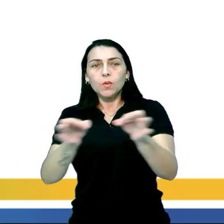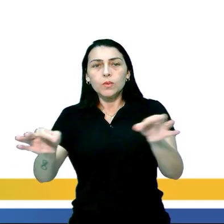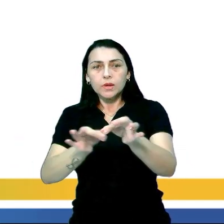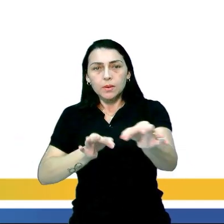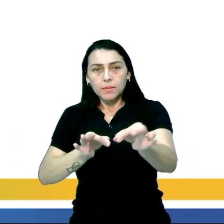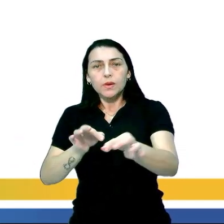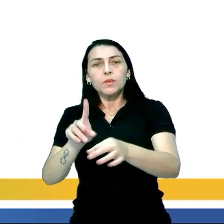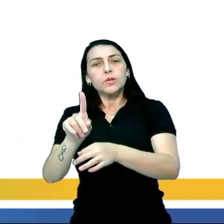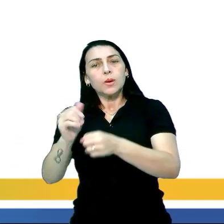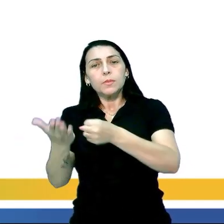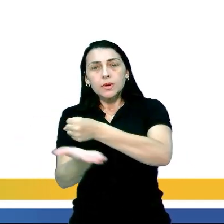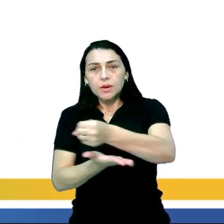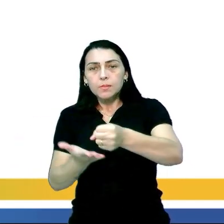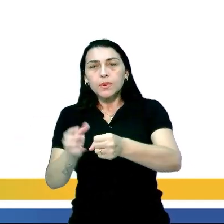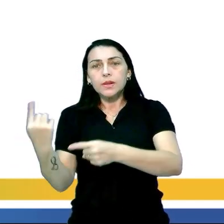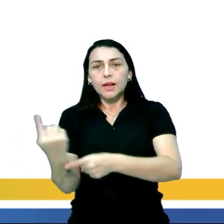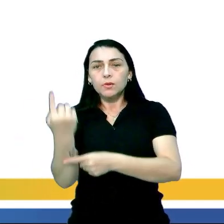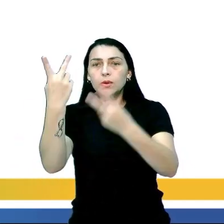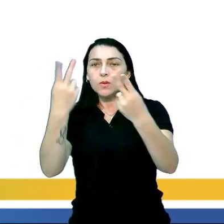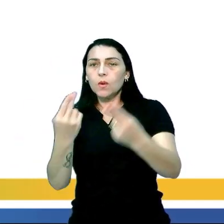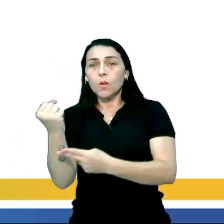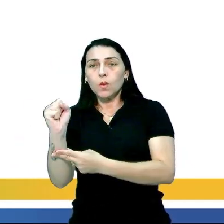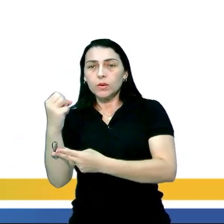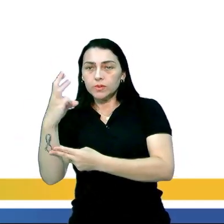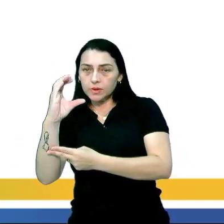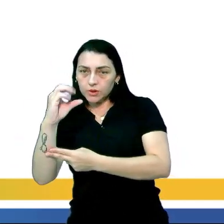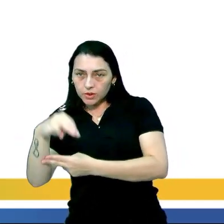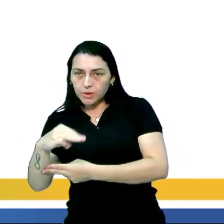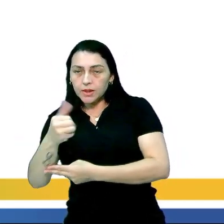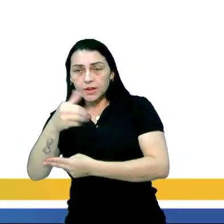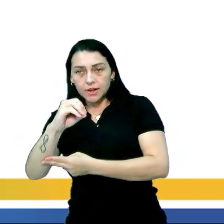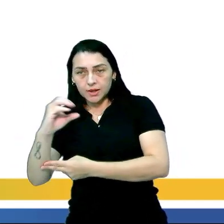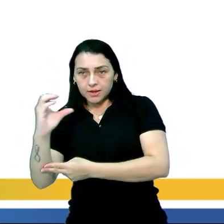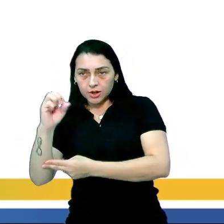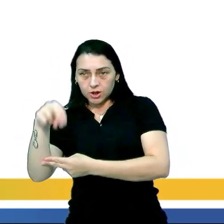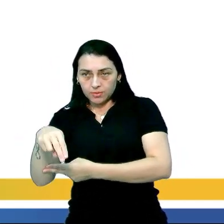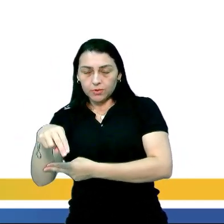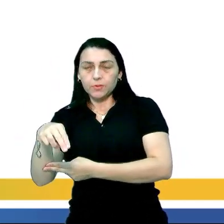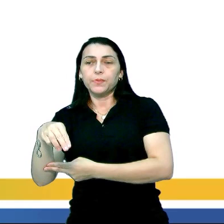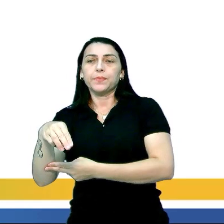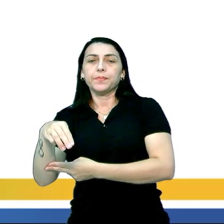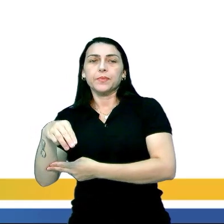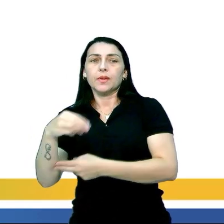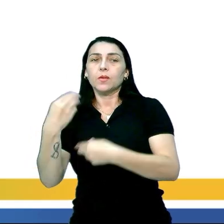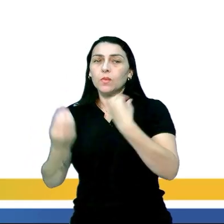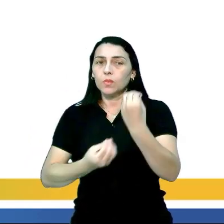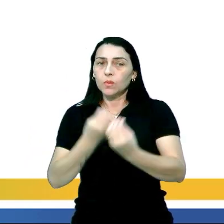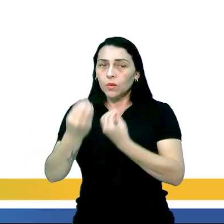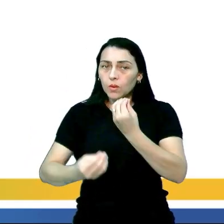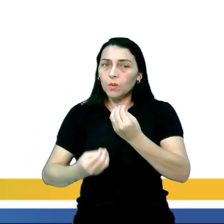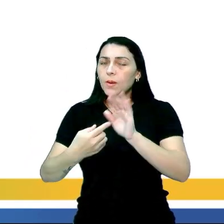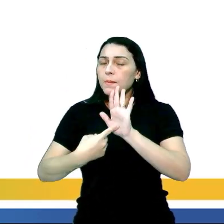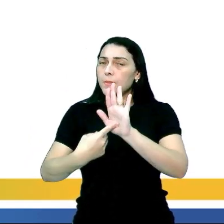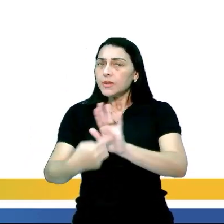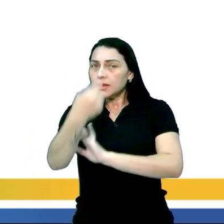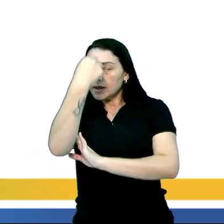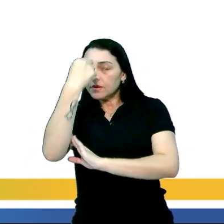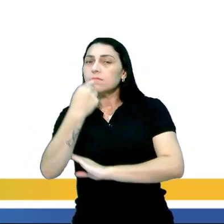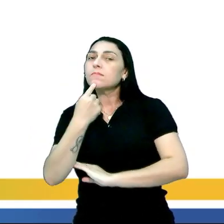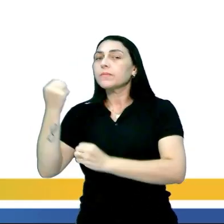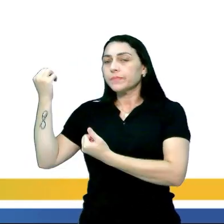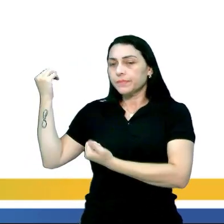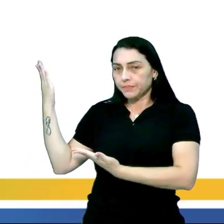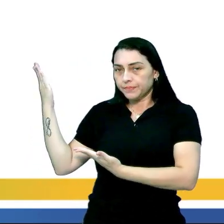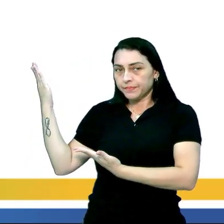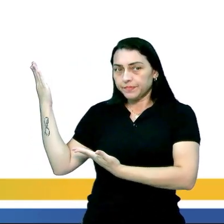do diâmetro da base da altura iguais a 8 cm e 10 cm, respectivamente, como apresenta